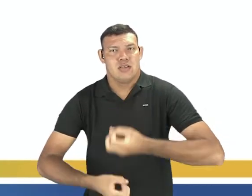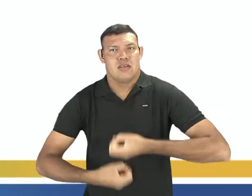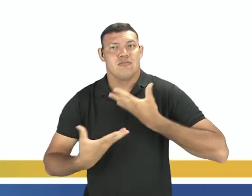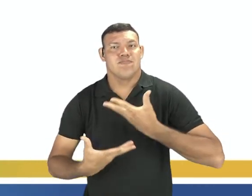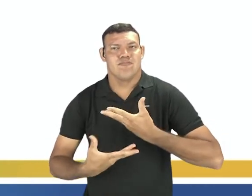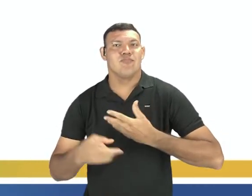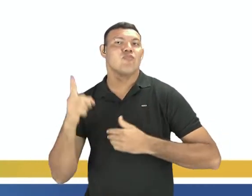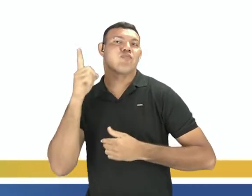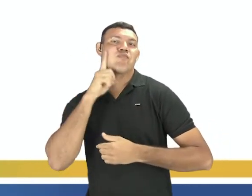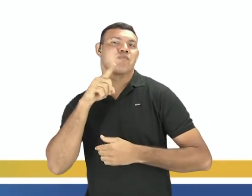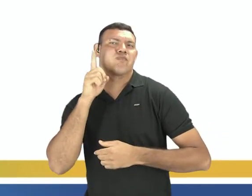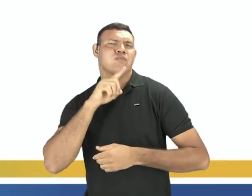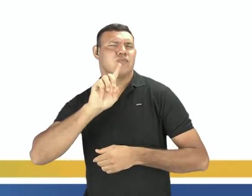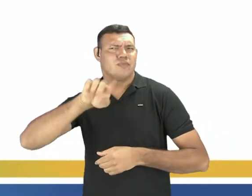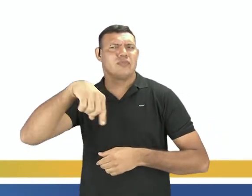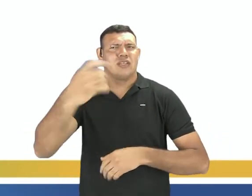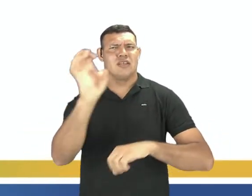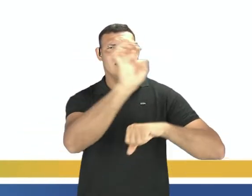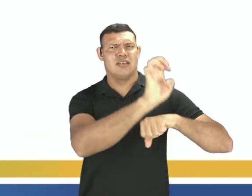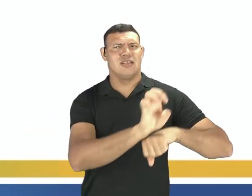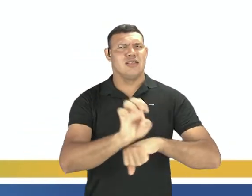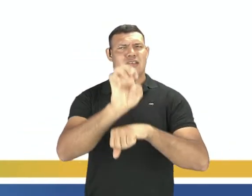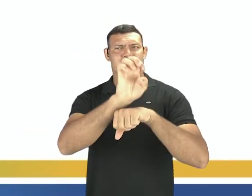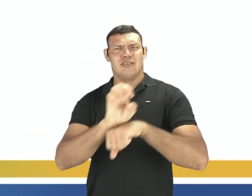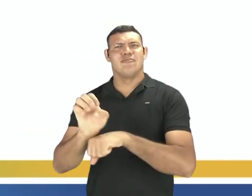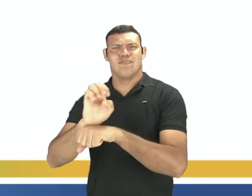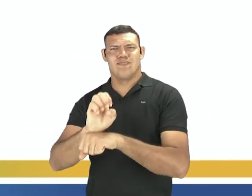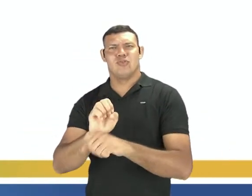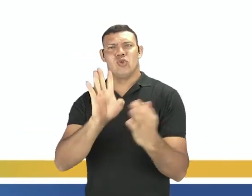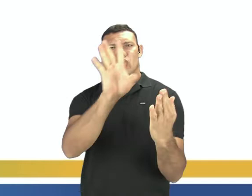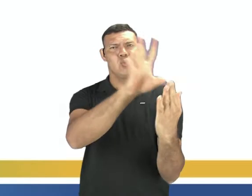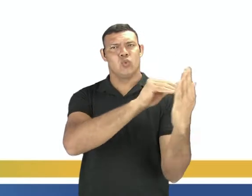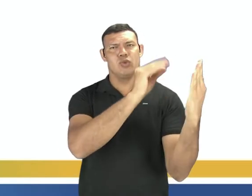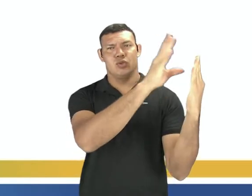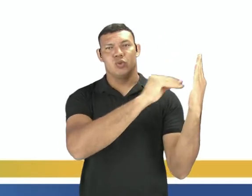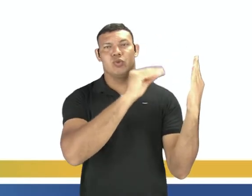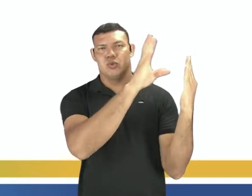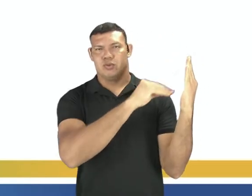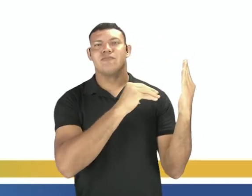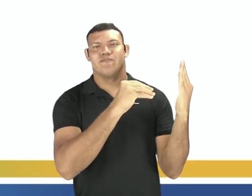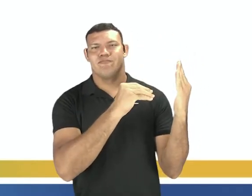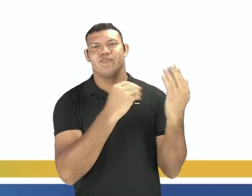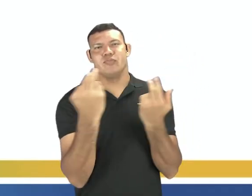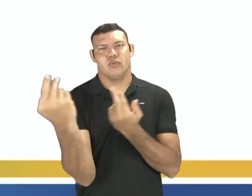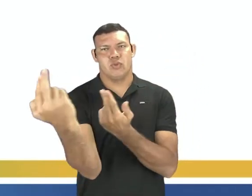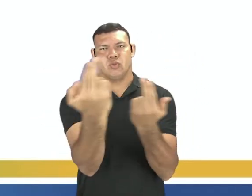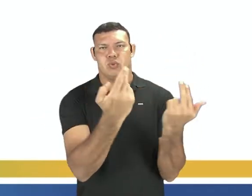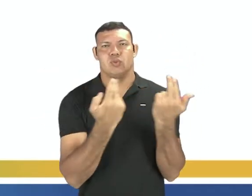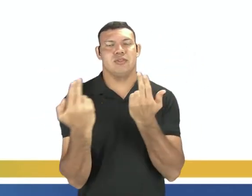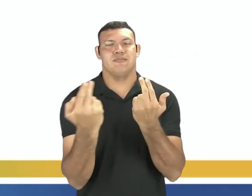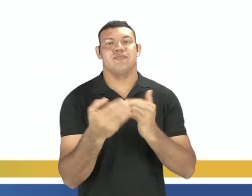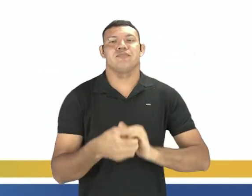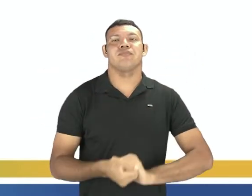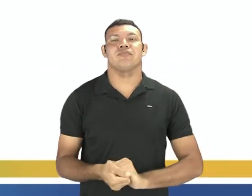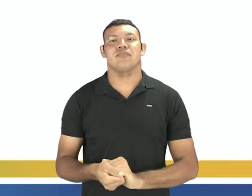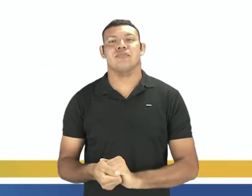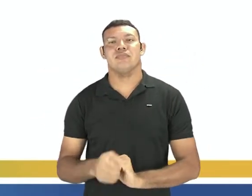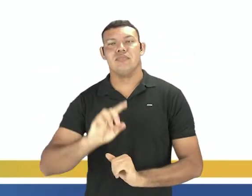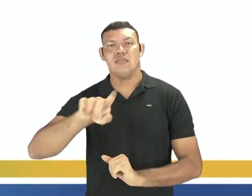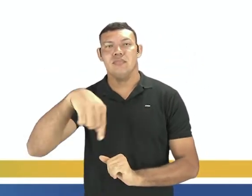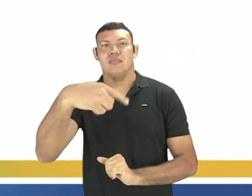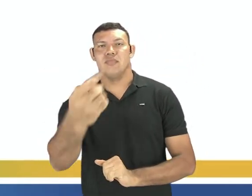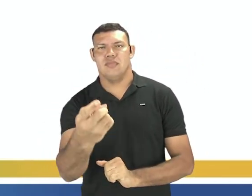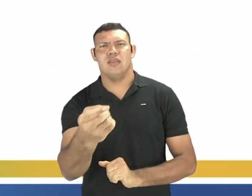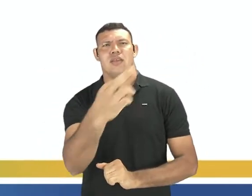né? Inclusive, depois, alguns estados vão também imitar essa forma, né, de ter suas bandeiras. E aí depois a gente tem a